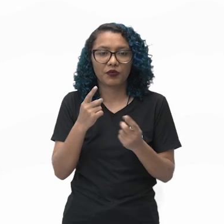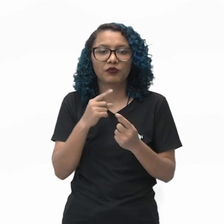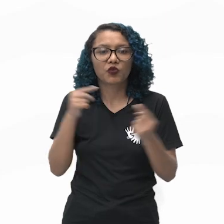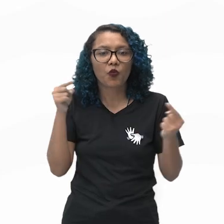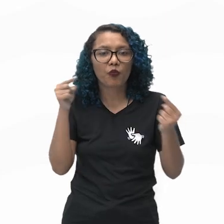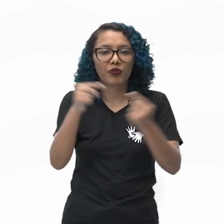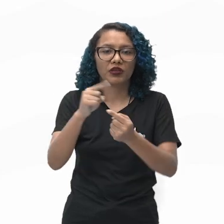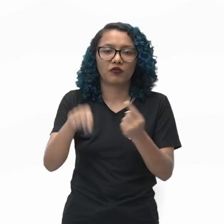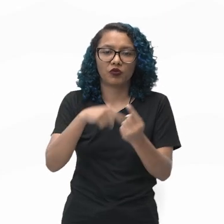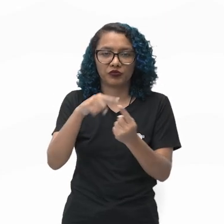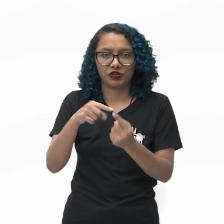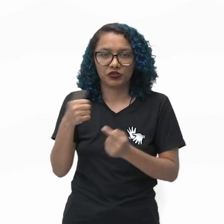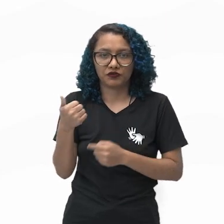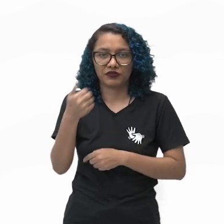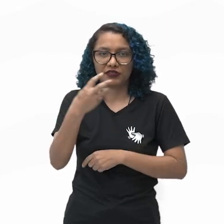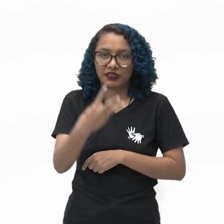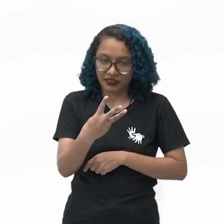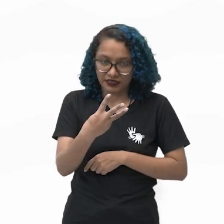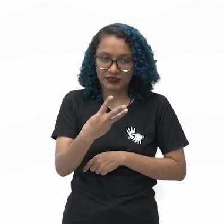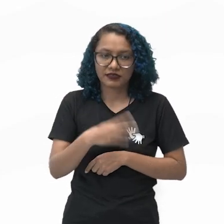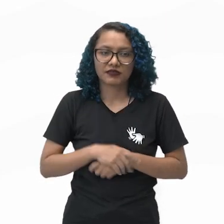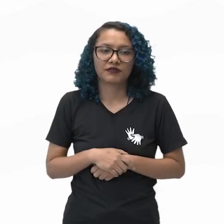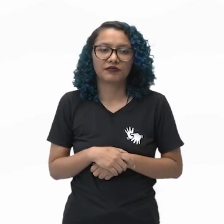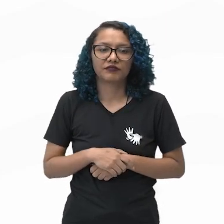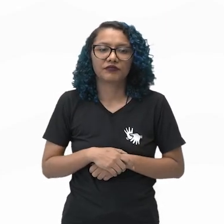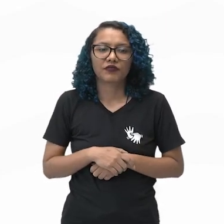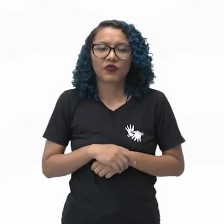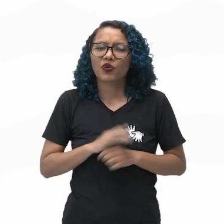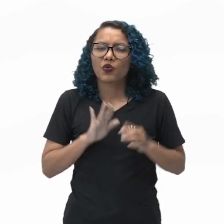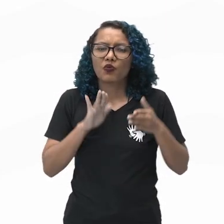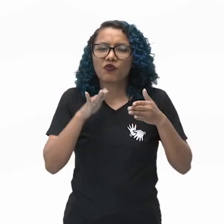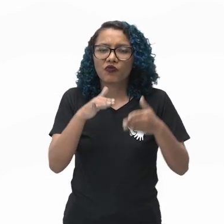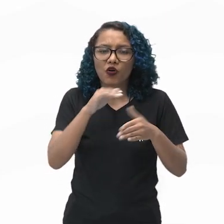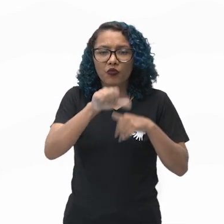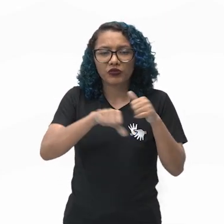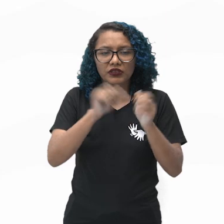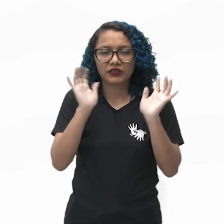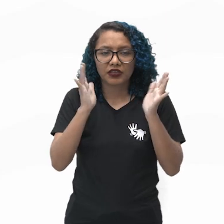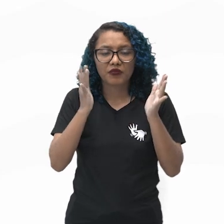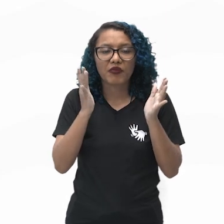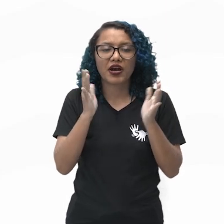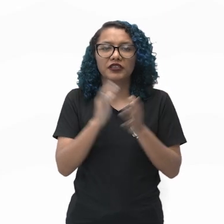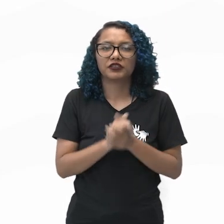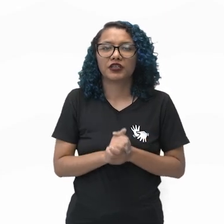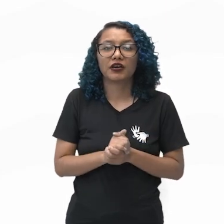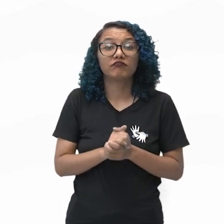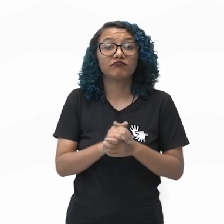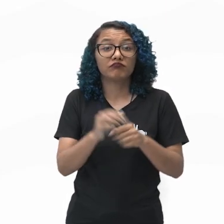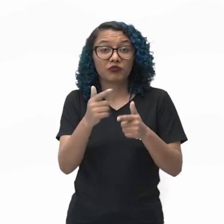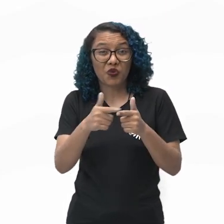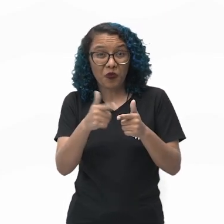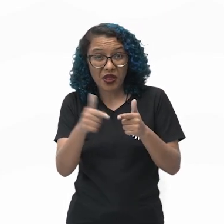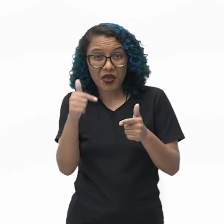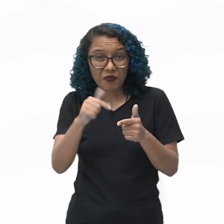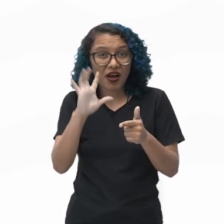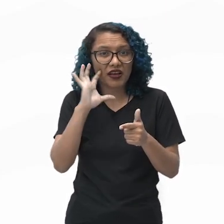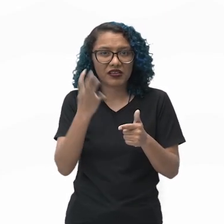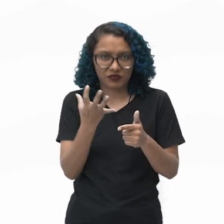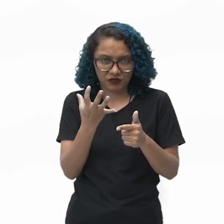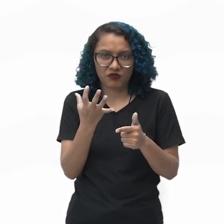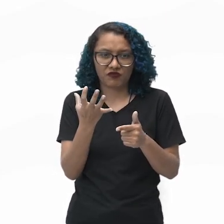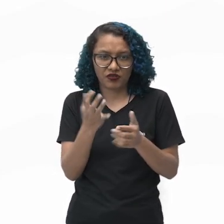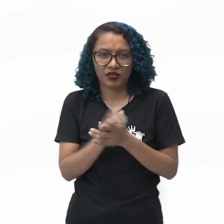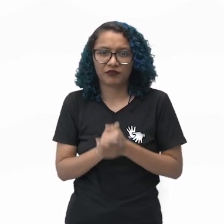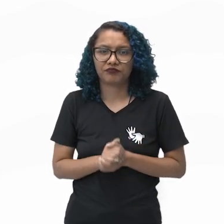13, que visa combater as mudanças climáticas e seus impactos. Então note que todas